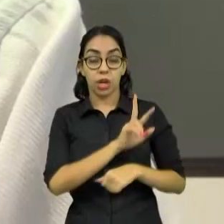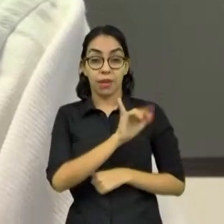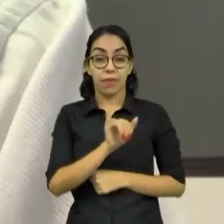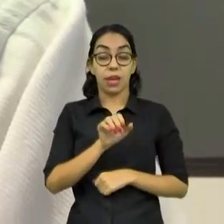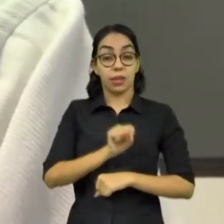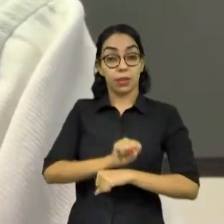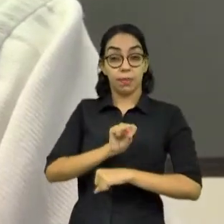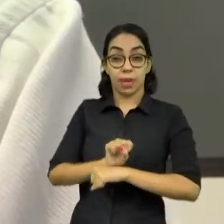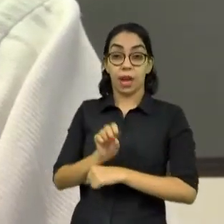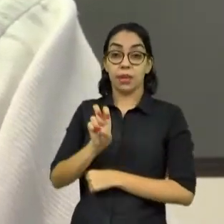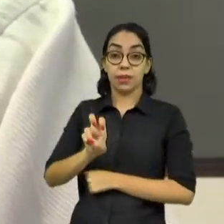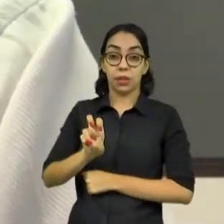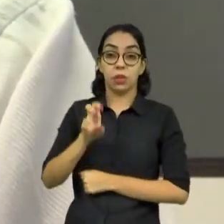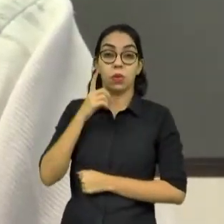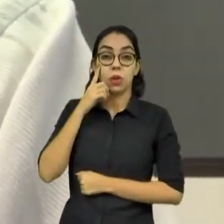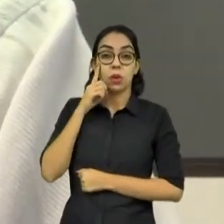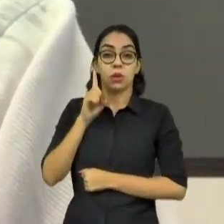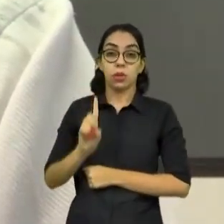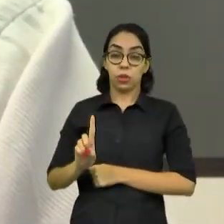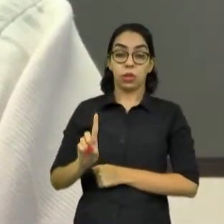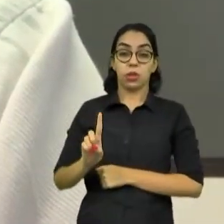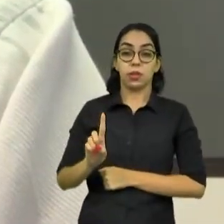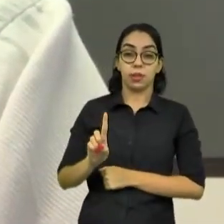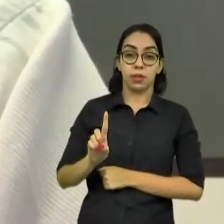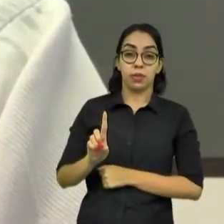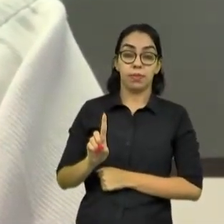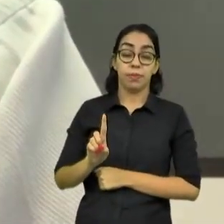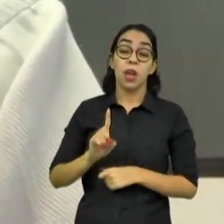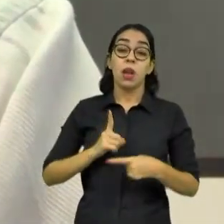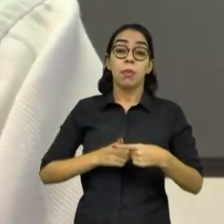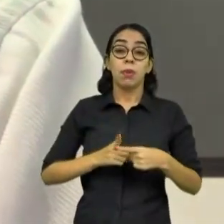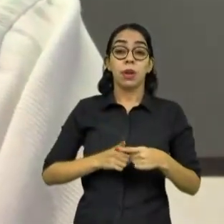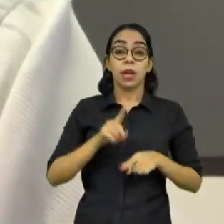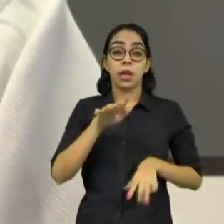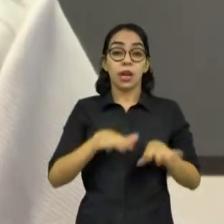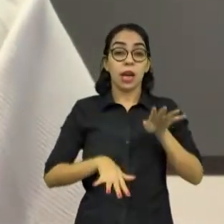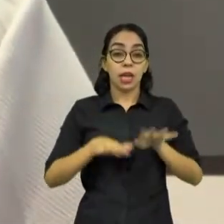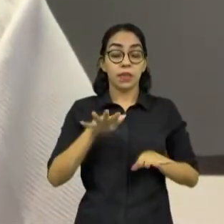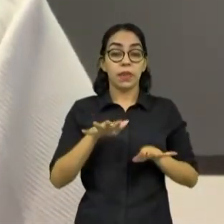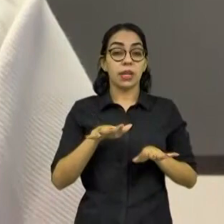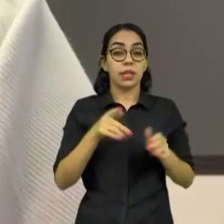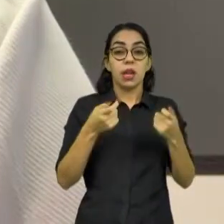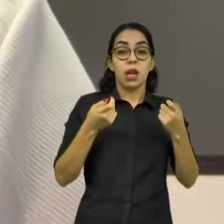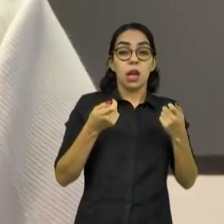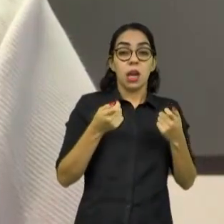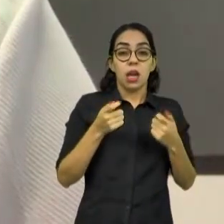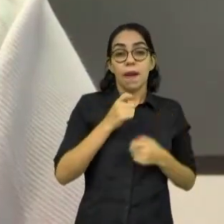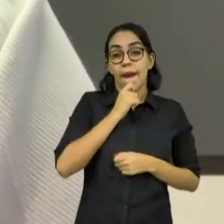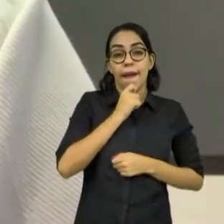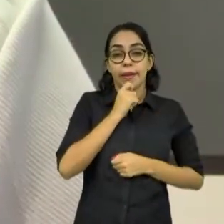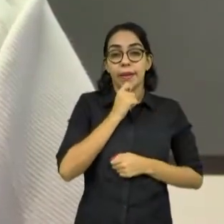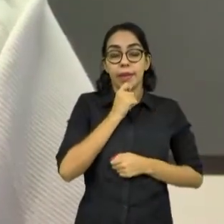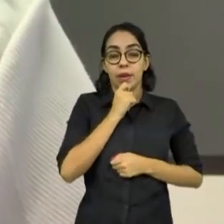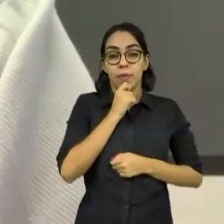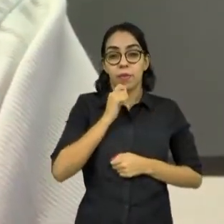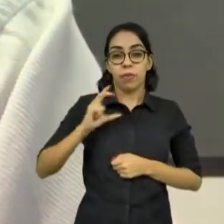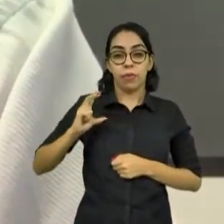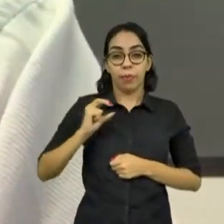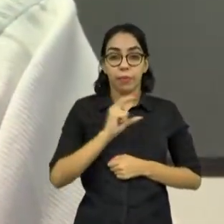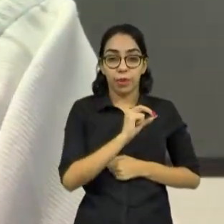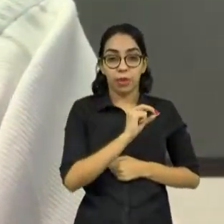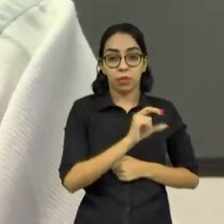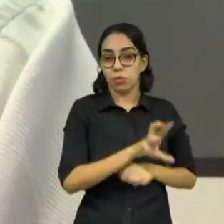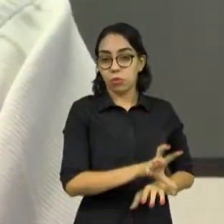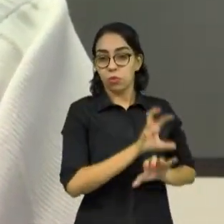teste logo depois de se expor, às vezes ele vai dar negativo, porque o vírus ainda não conseguiu ser produzido para estar no seu nariz. Então,